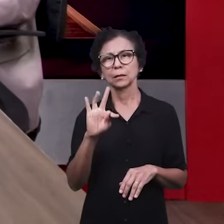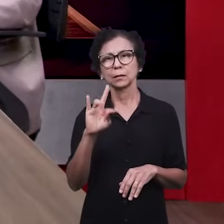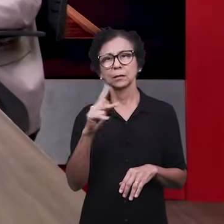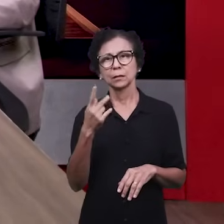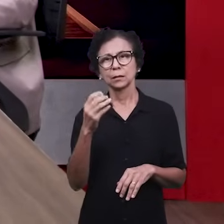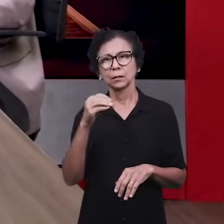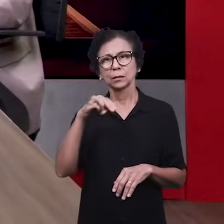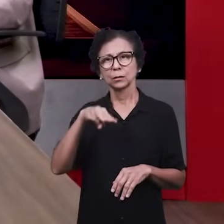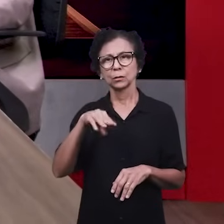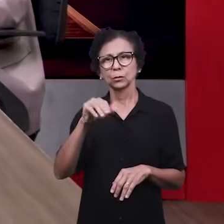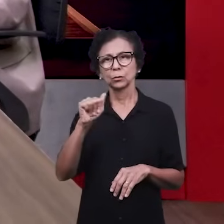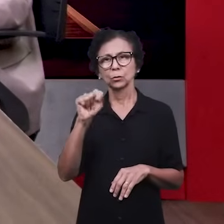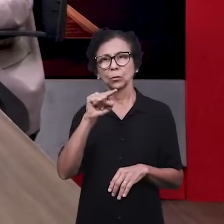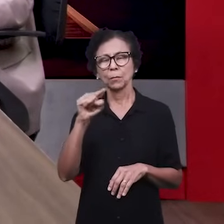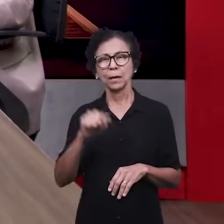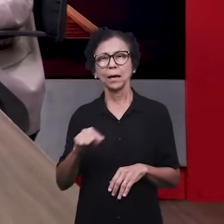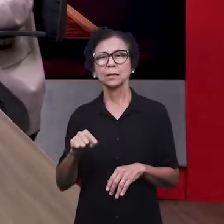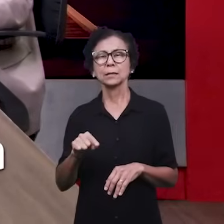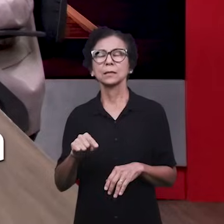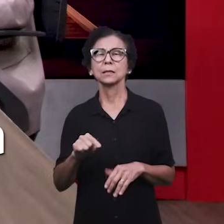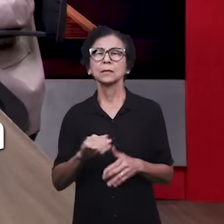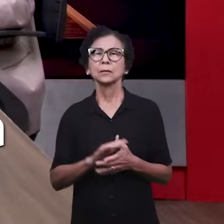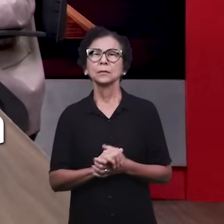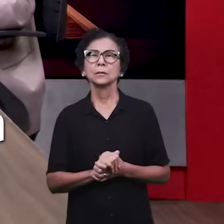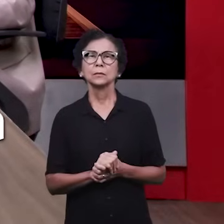o Tomás de Aquino foi 1255 a